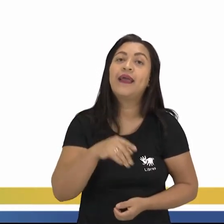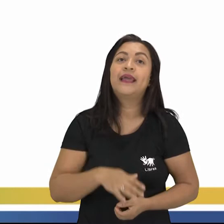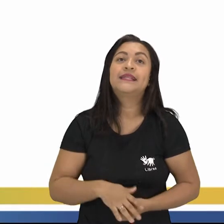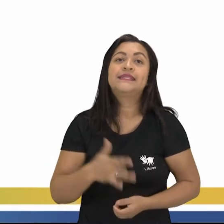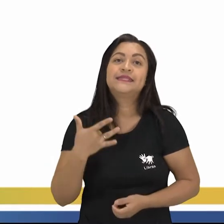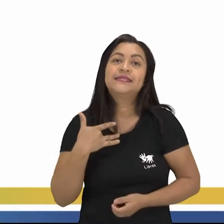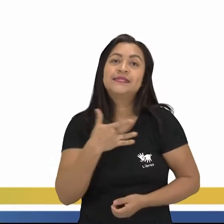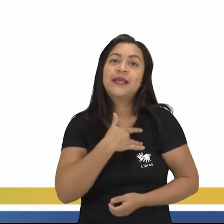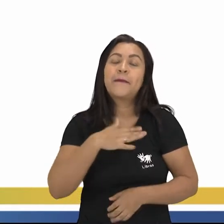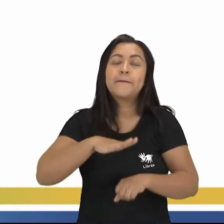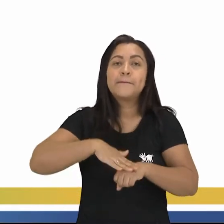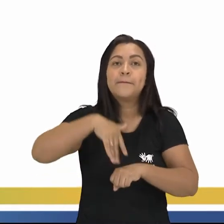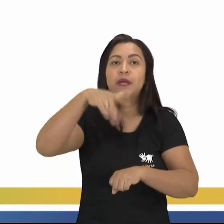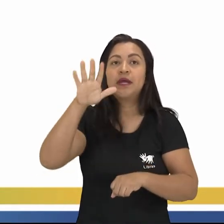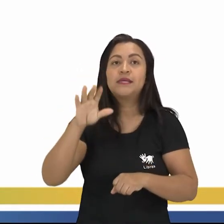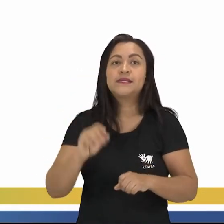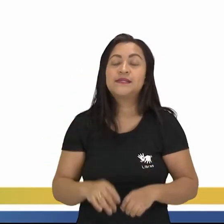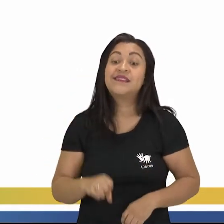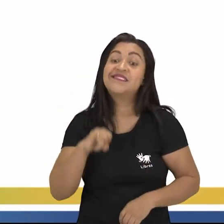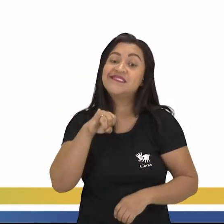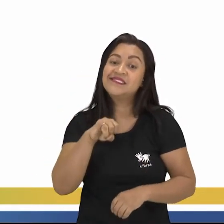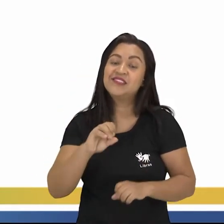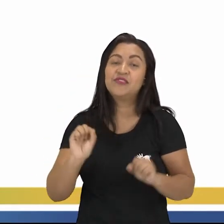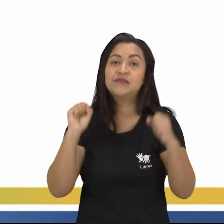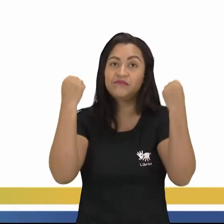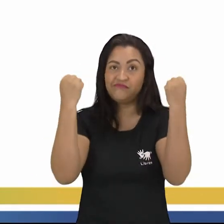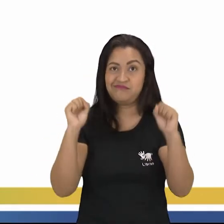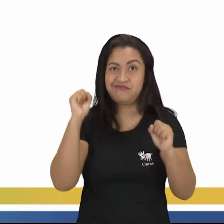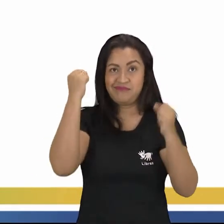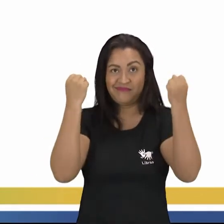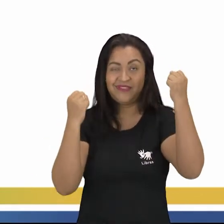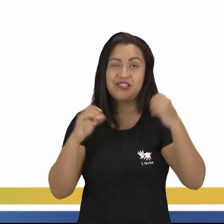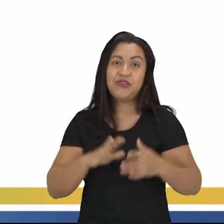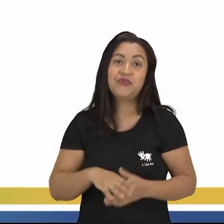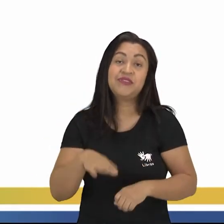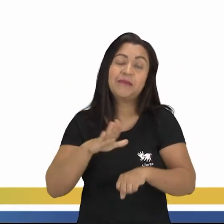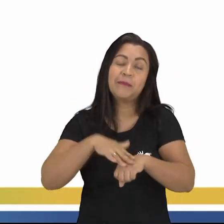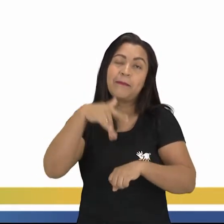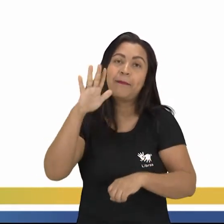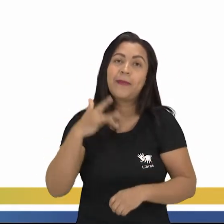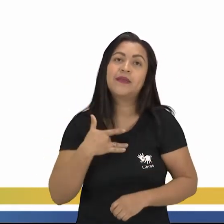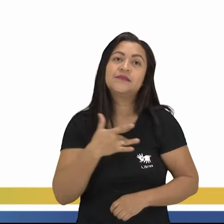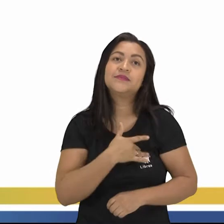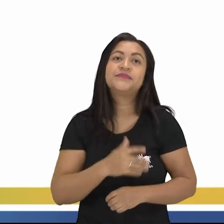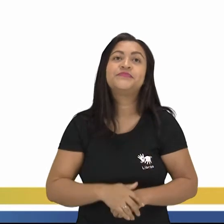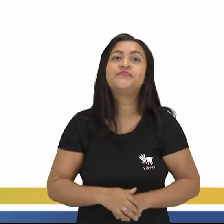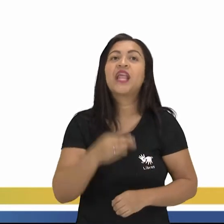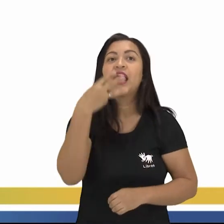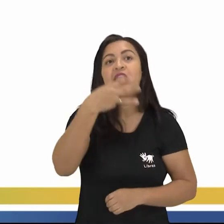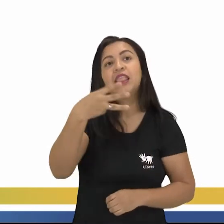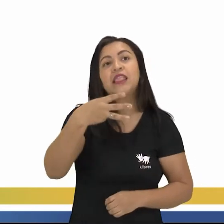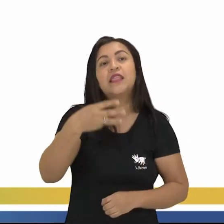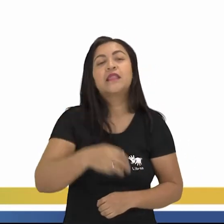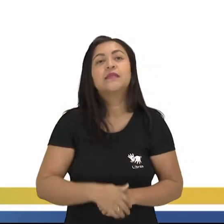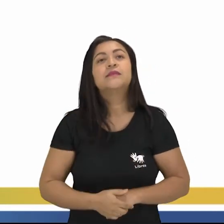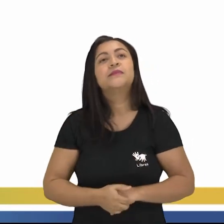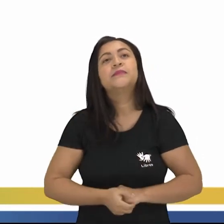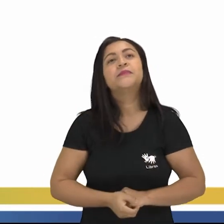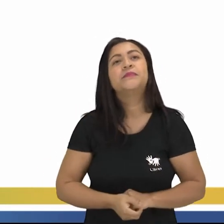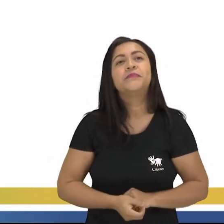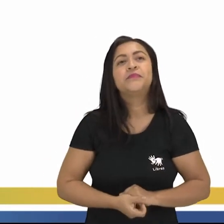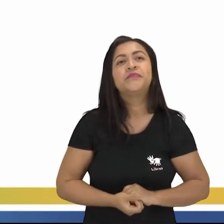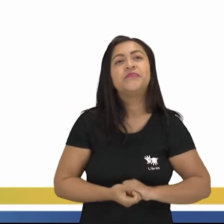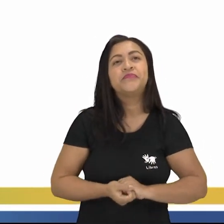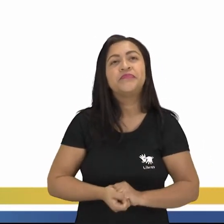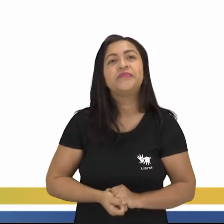Se John praticasse mais exercícios, ele seria mais saudável. 3. If Mrs. Smith